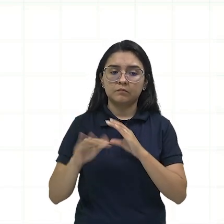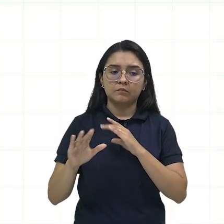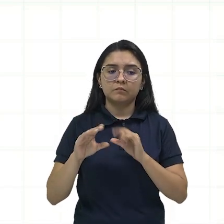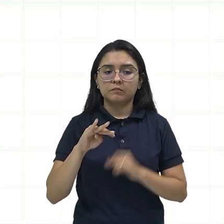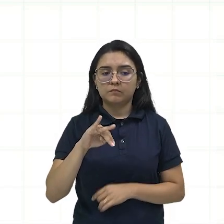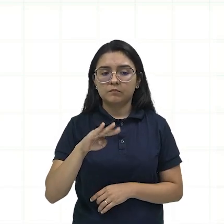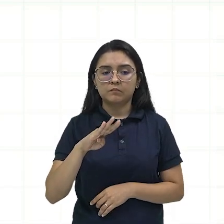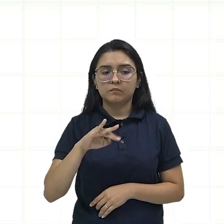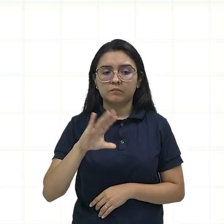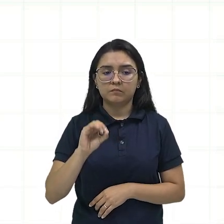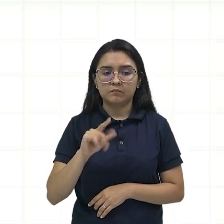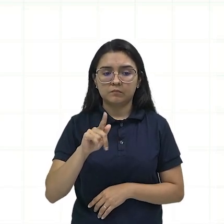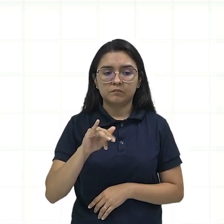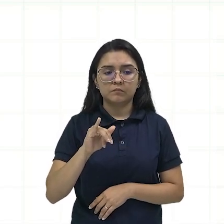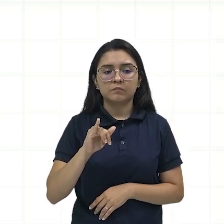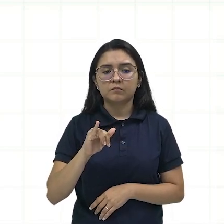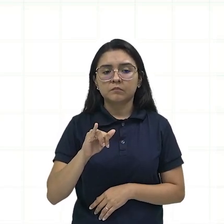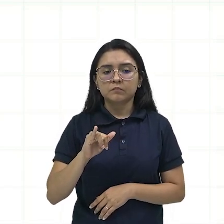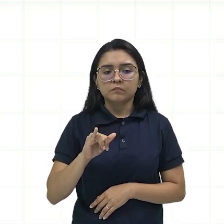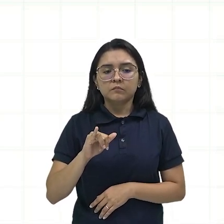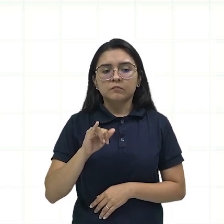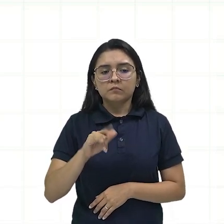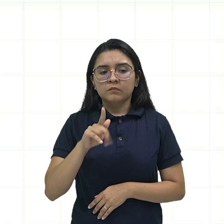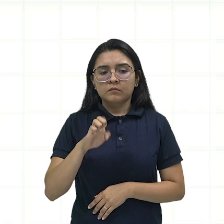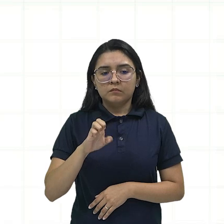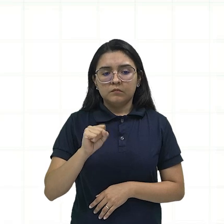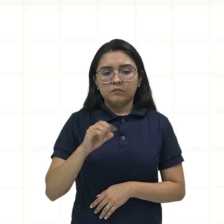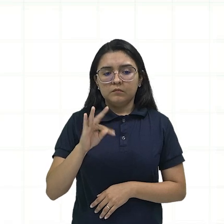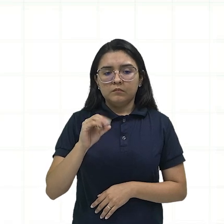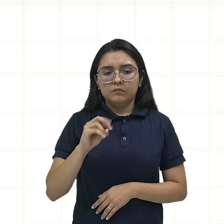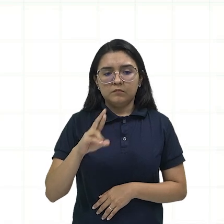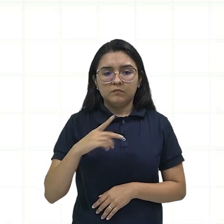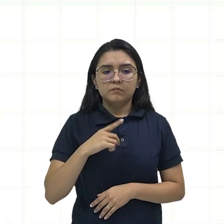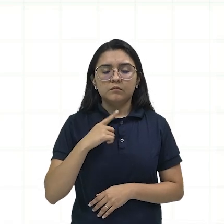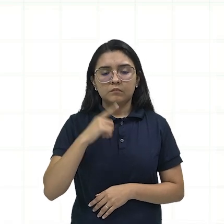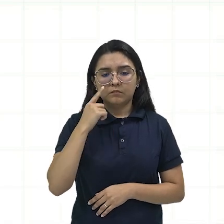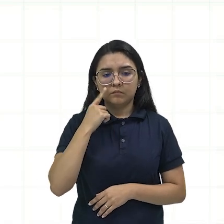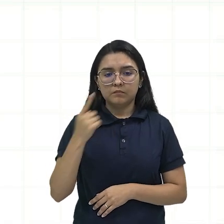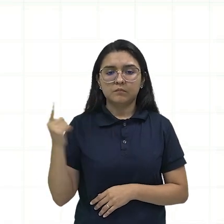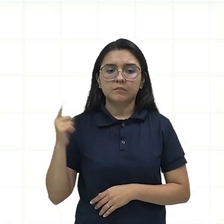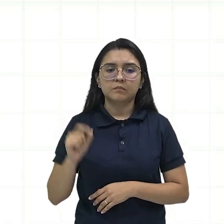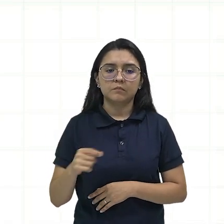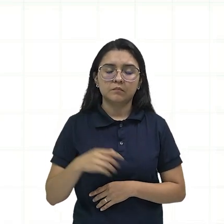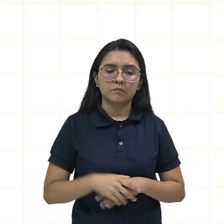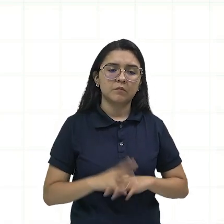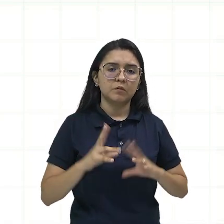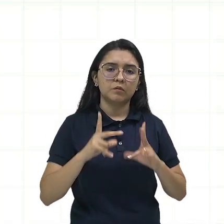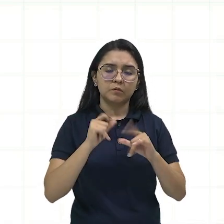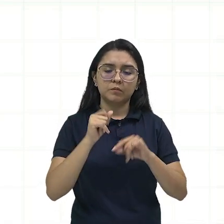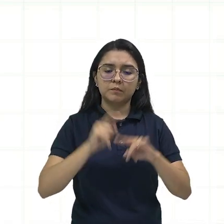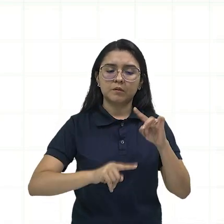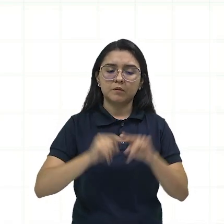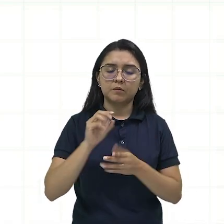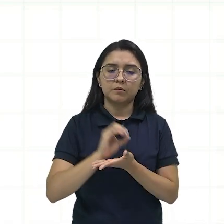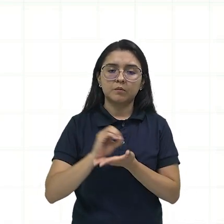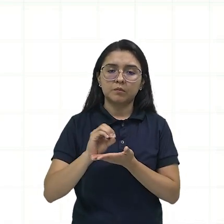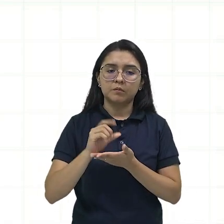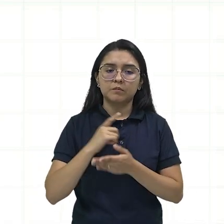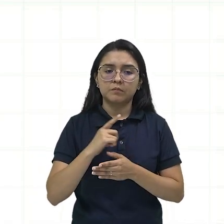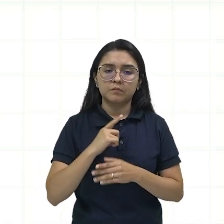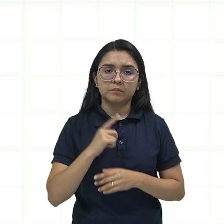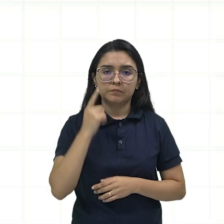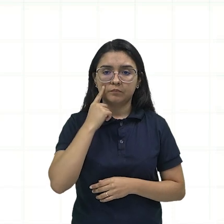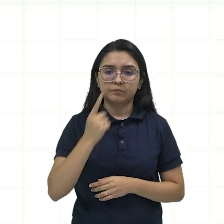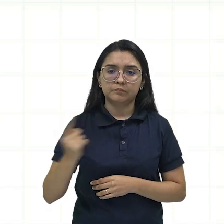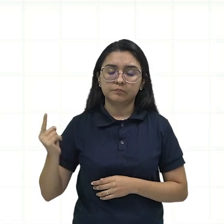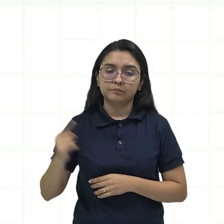biodigestor, certo? E aí a gente tem aqui, ó, o desenho, né, do que seria toda essa matéria orgânica